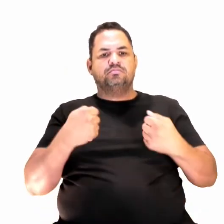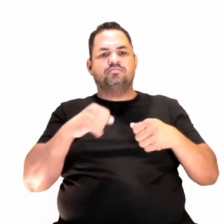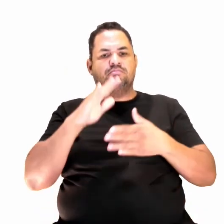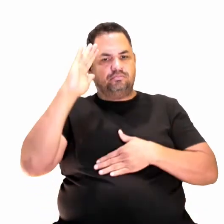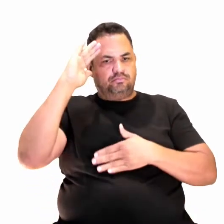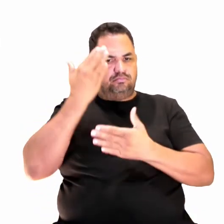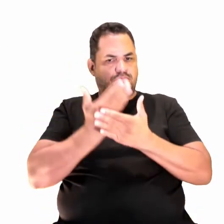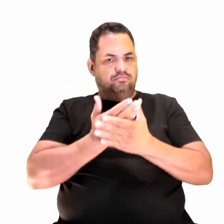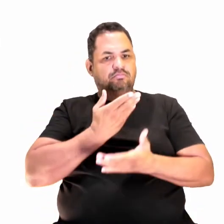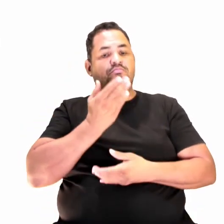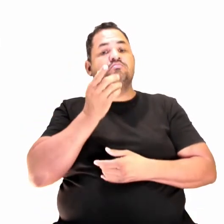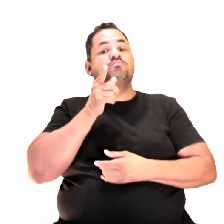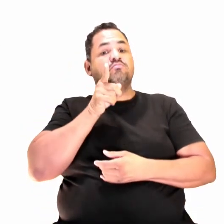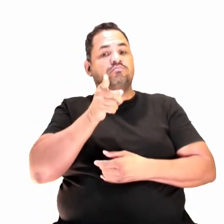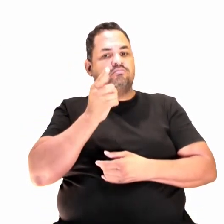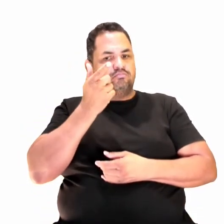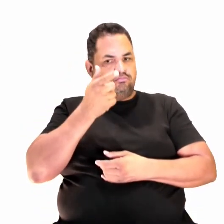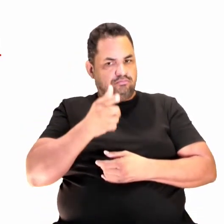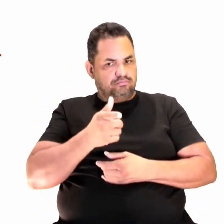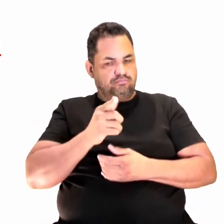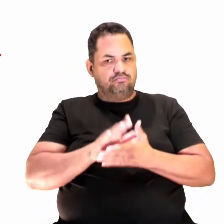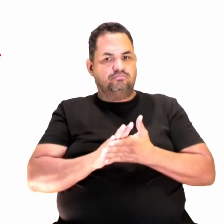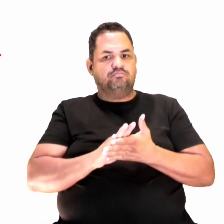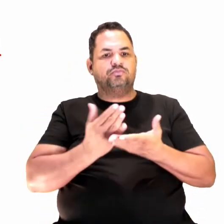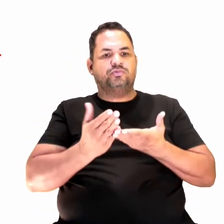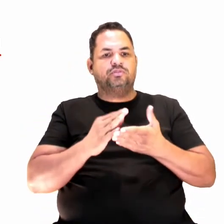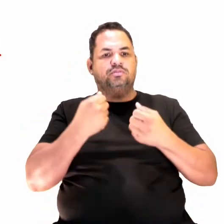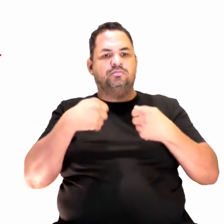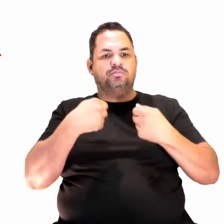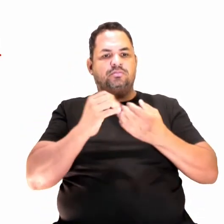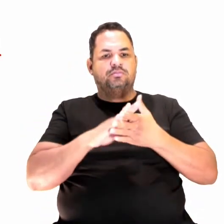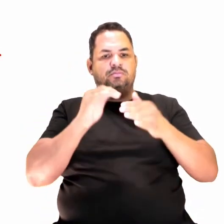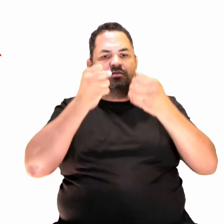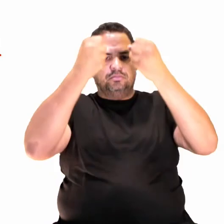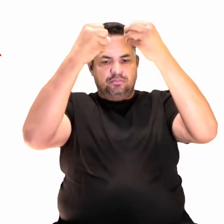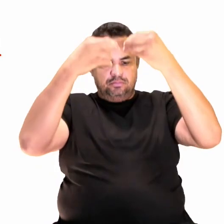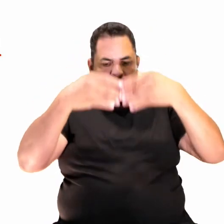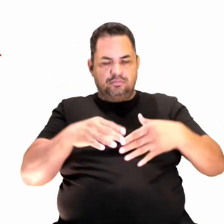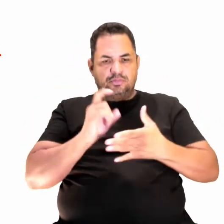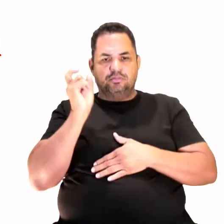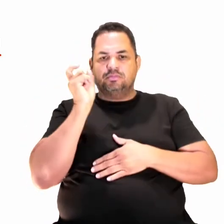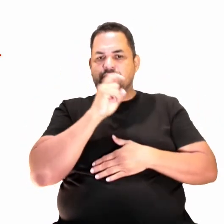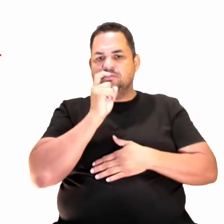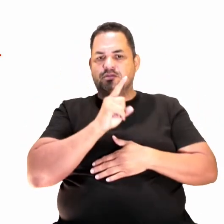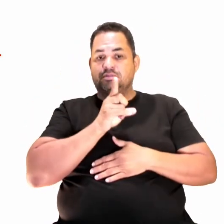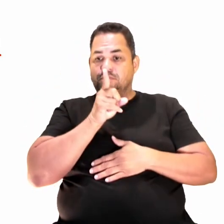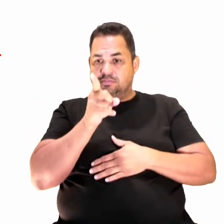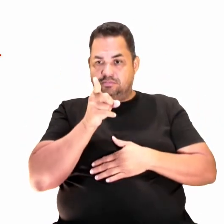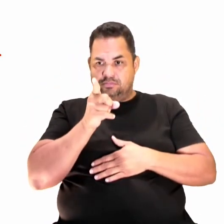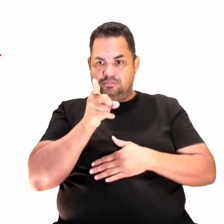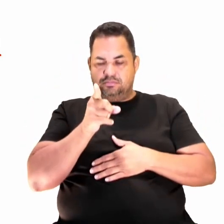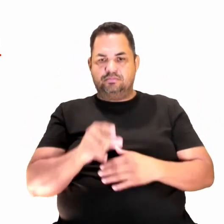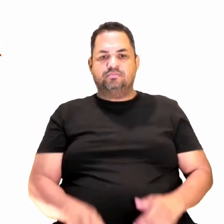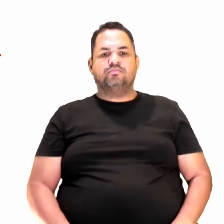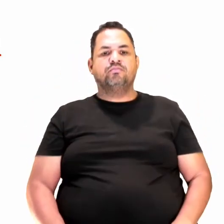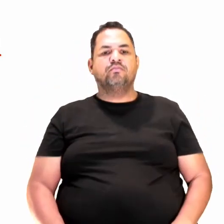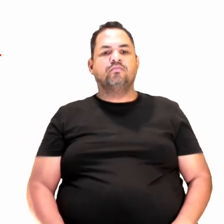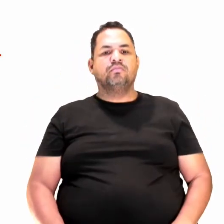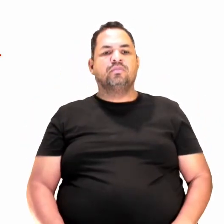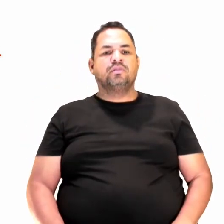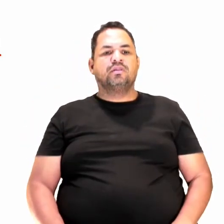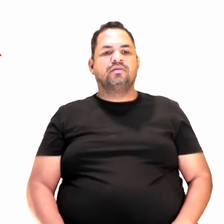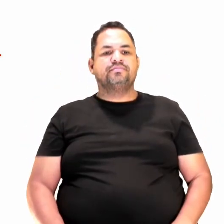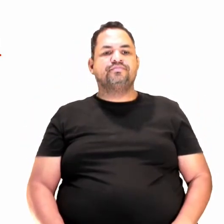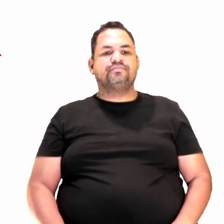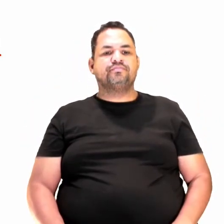pode confiar em você novamente. Afinal, você merece uma explicação da mentira dele. Não é exatamente uma tradução,